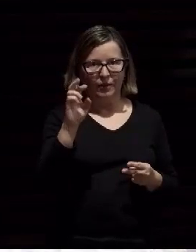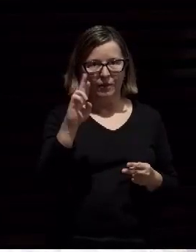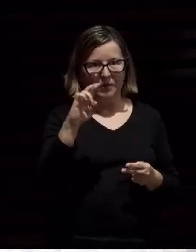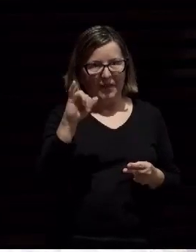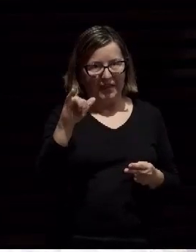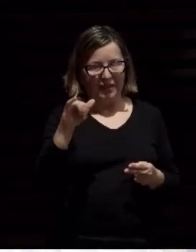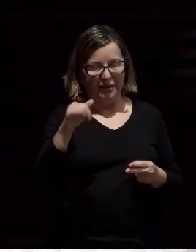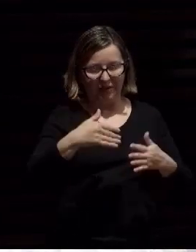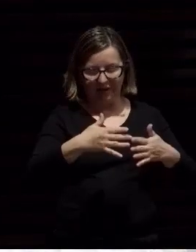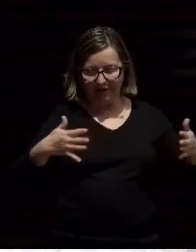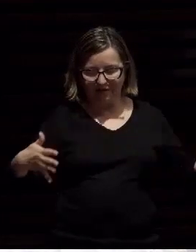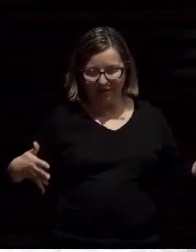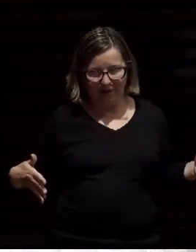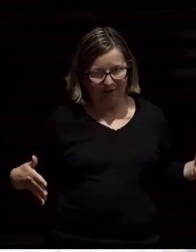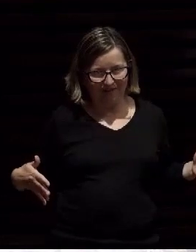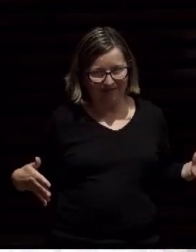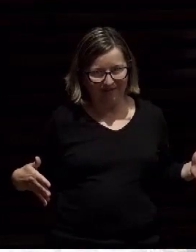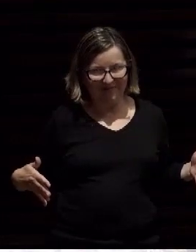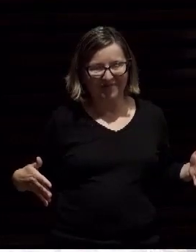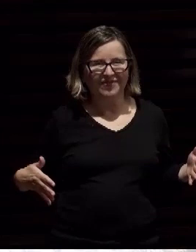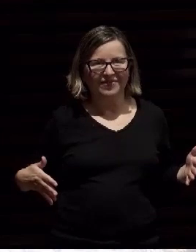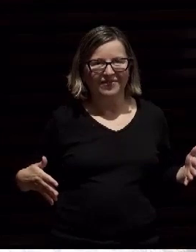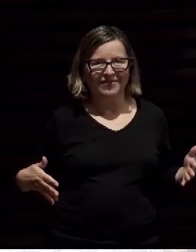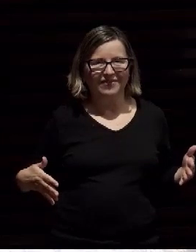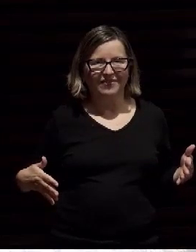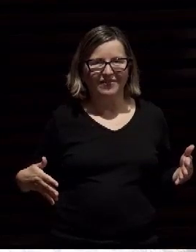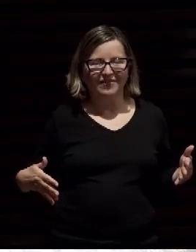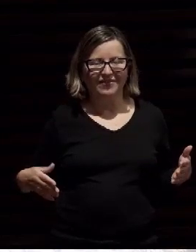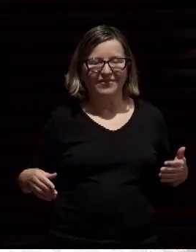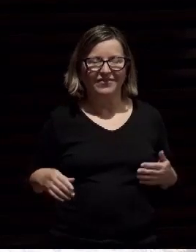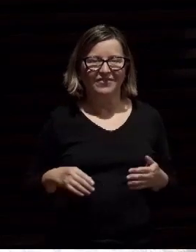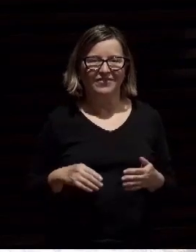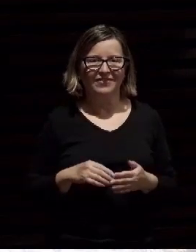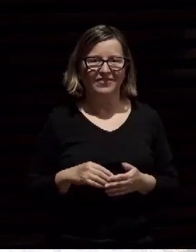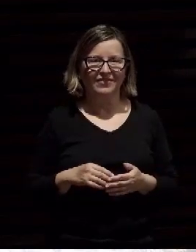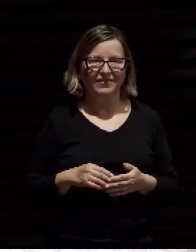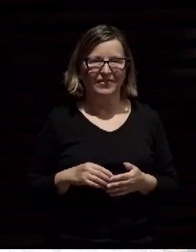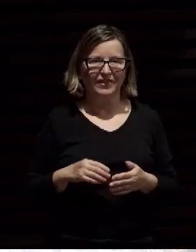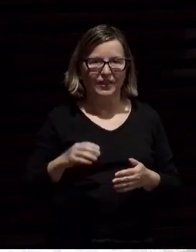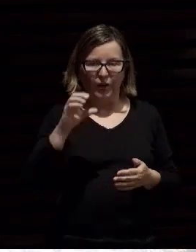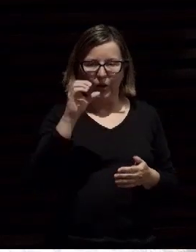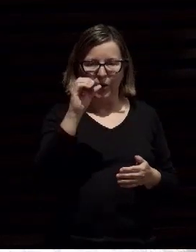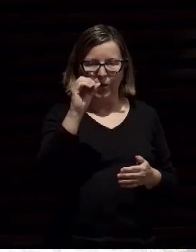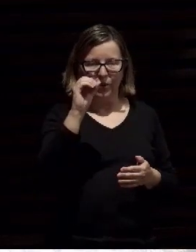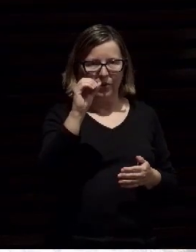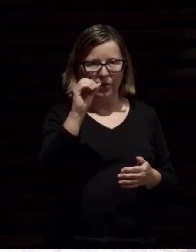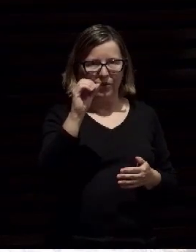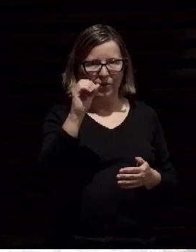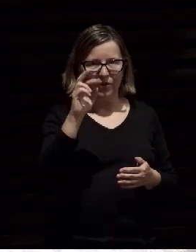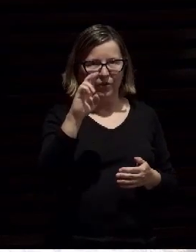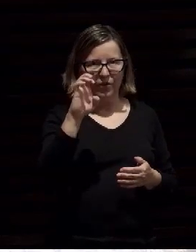O perímetro, peri, em volta. E corese,